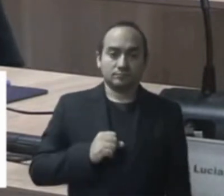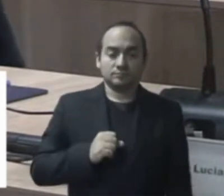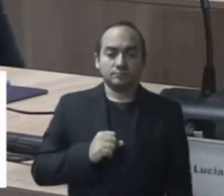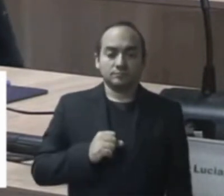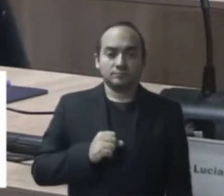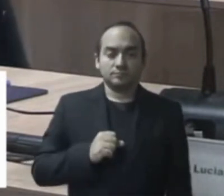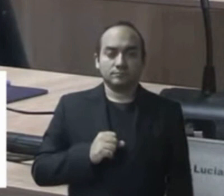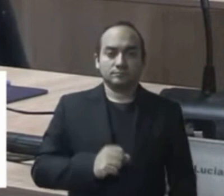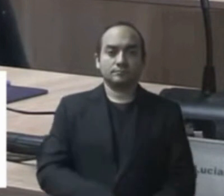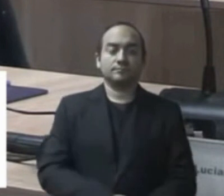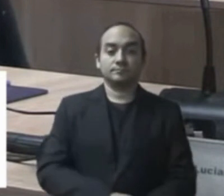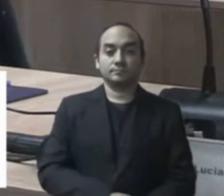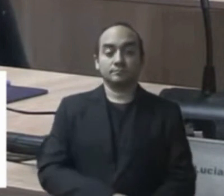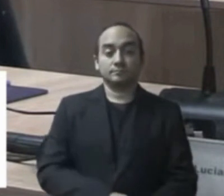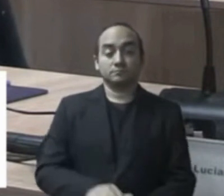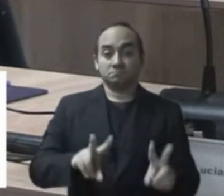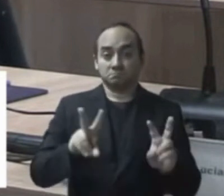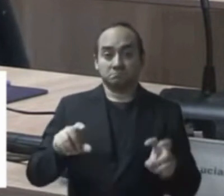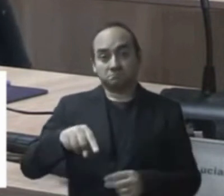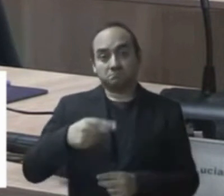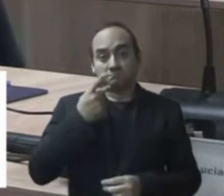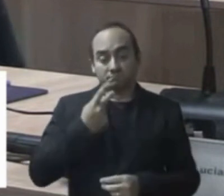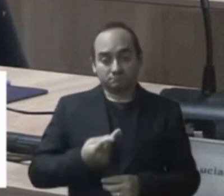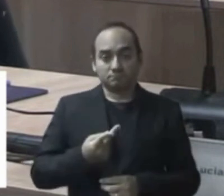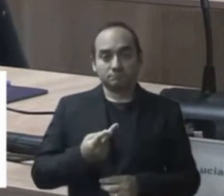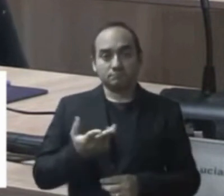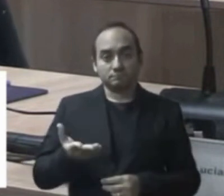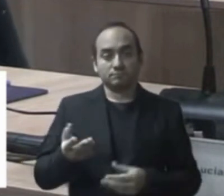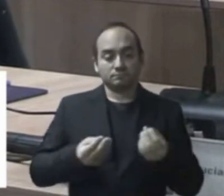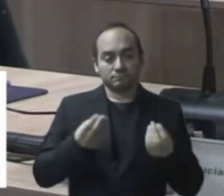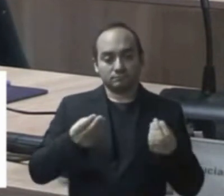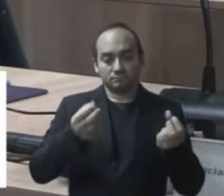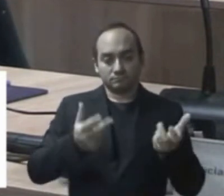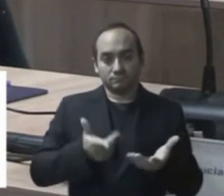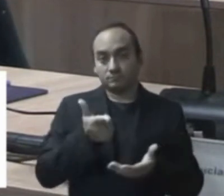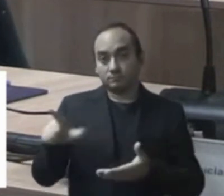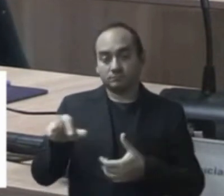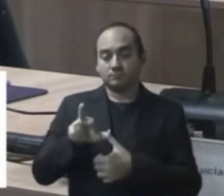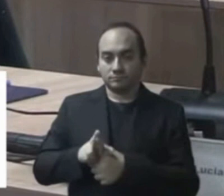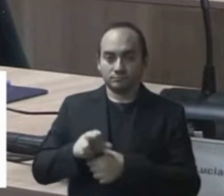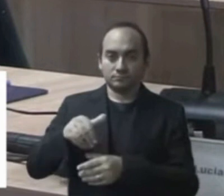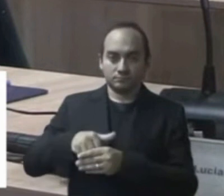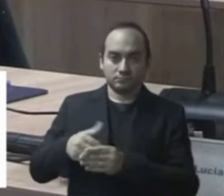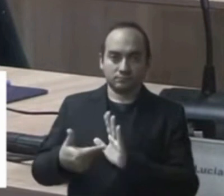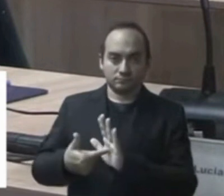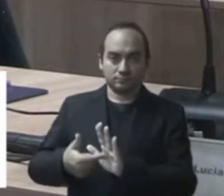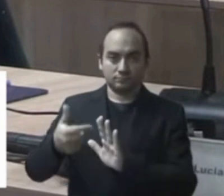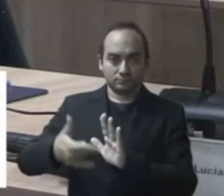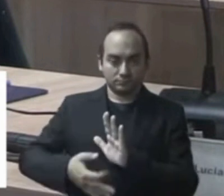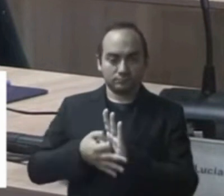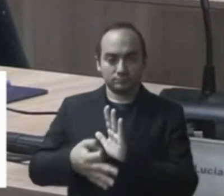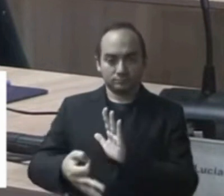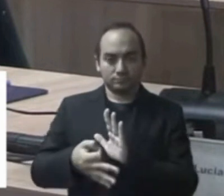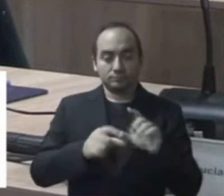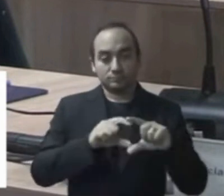29. Sobre este ponto, como asseverado pela douta Procuradoria Regional Eleitoral em seu parecer, e aí eu destaco o